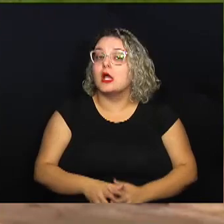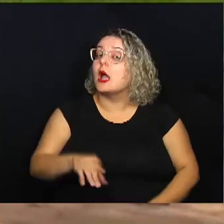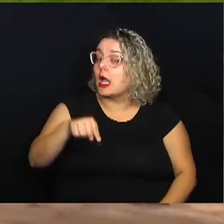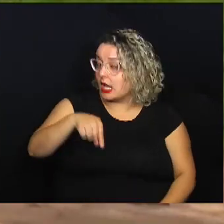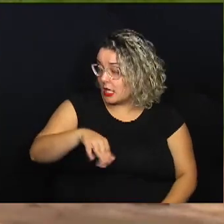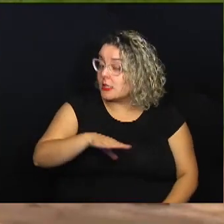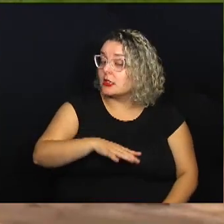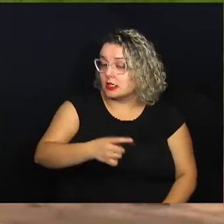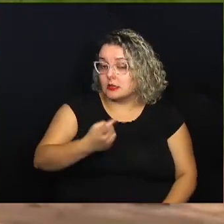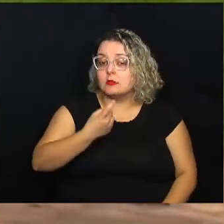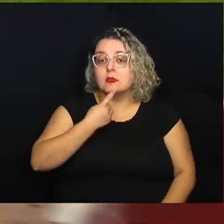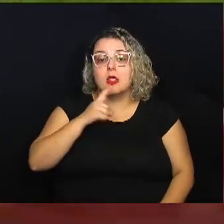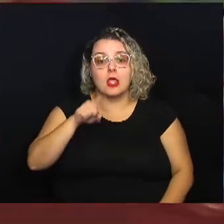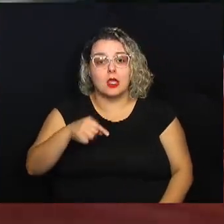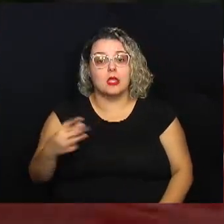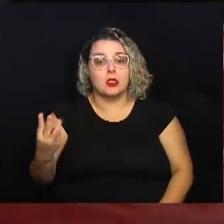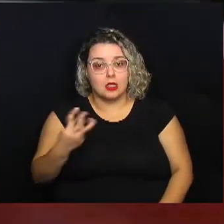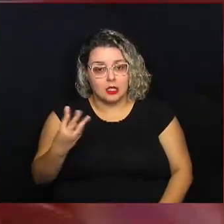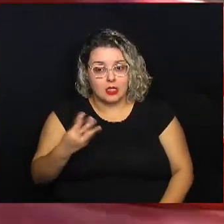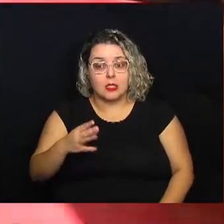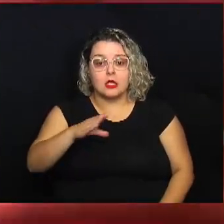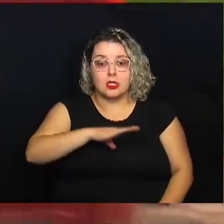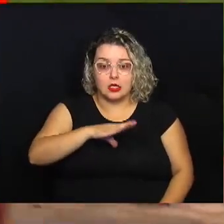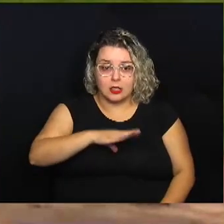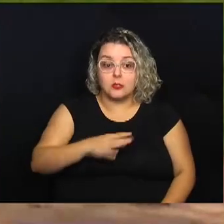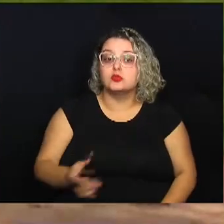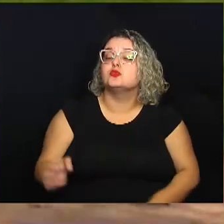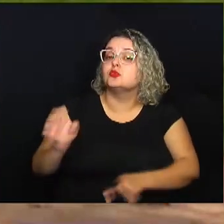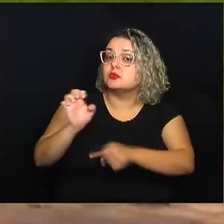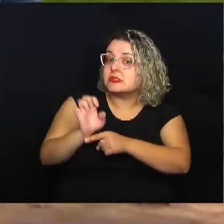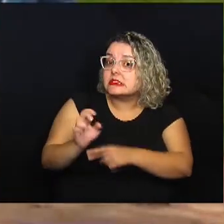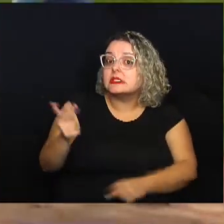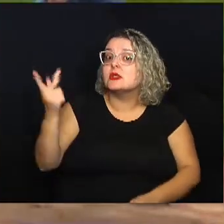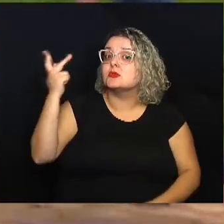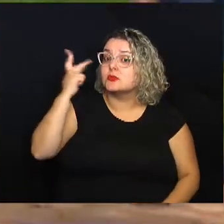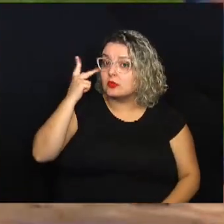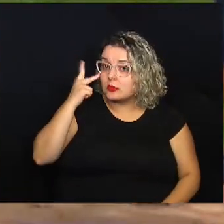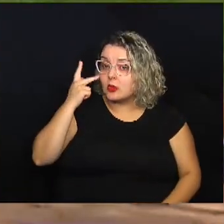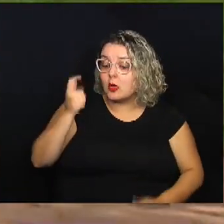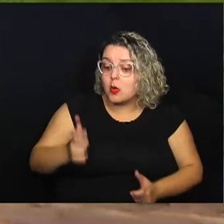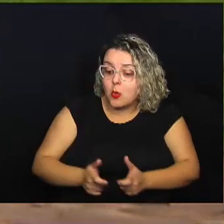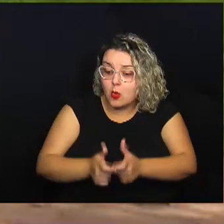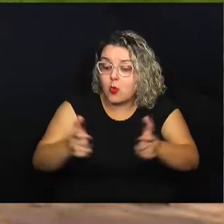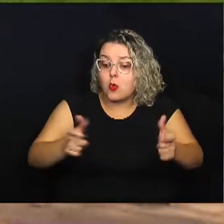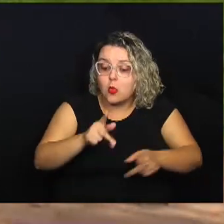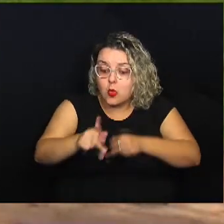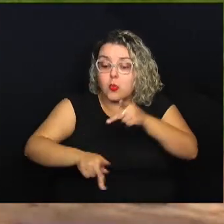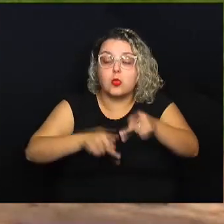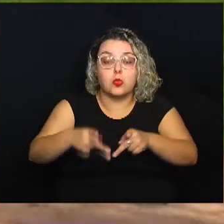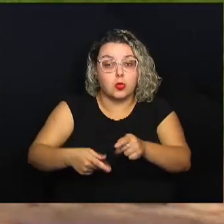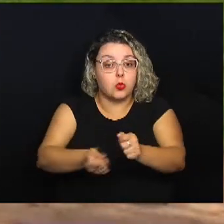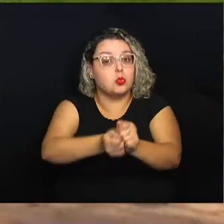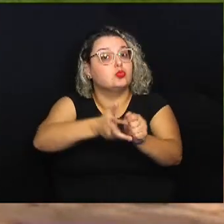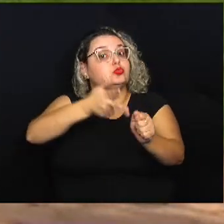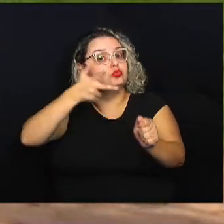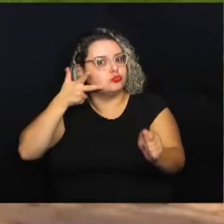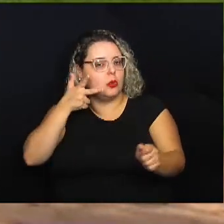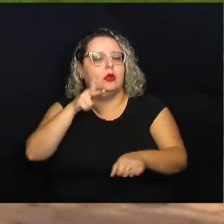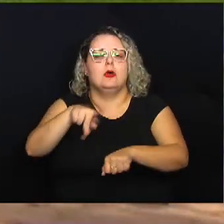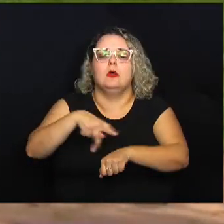Campinas é a terceira cidade do estado de São Paulo com a maior população indígena do